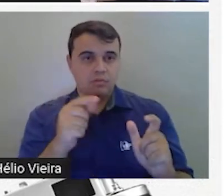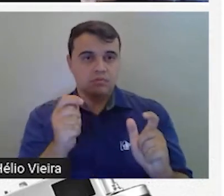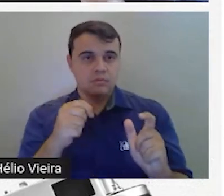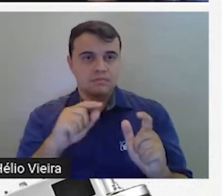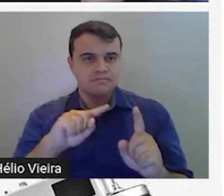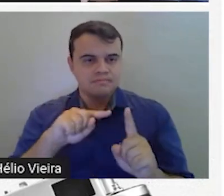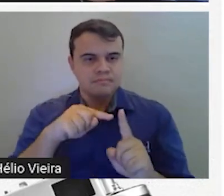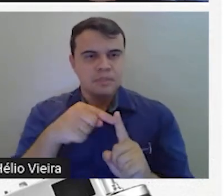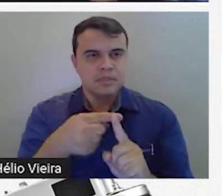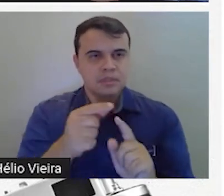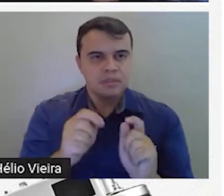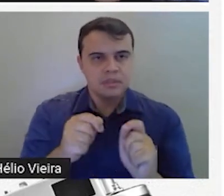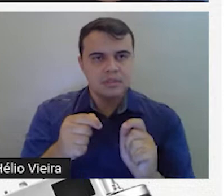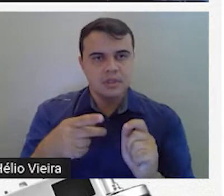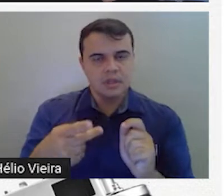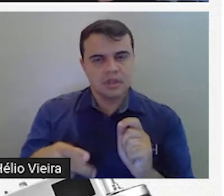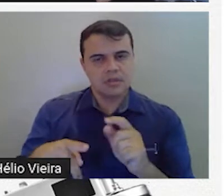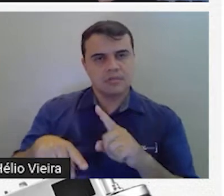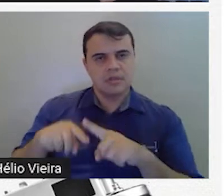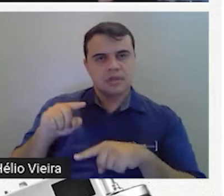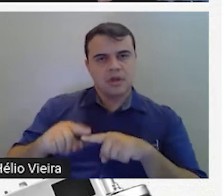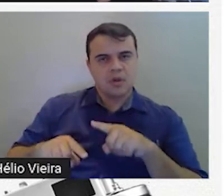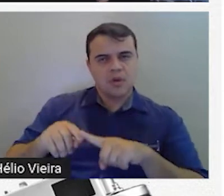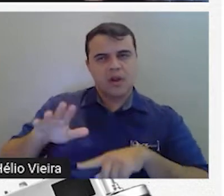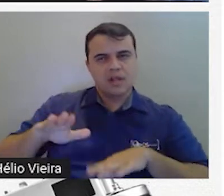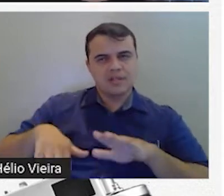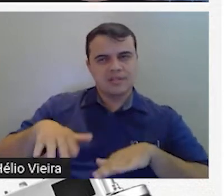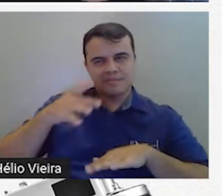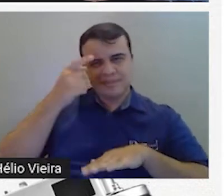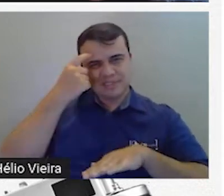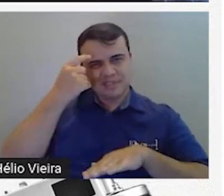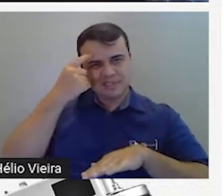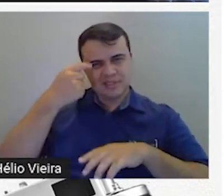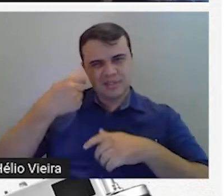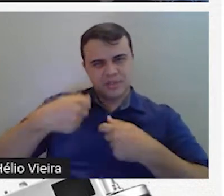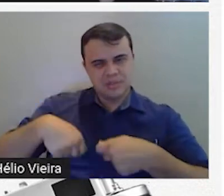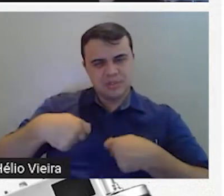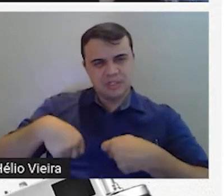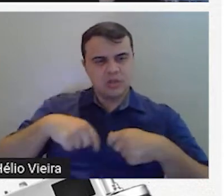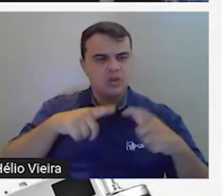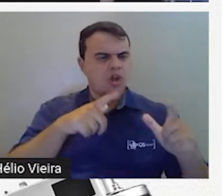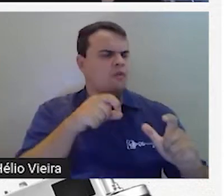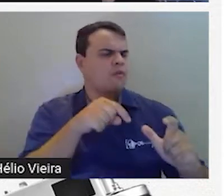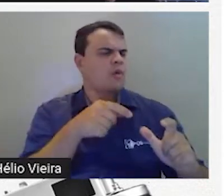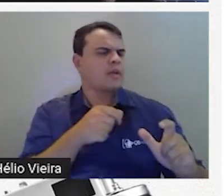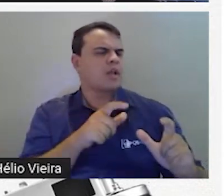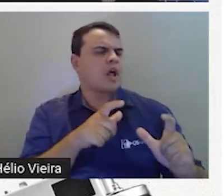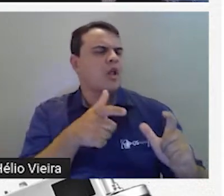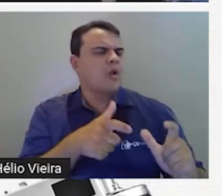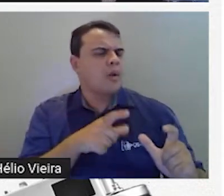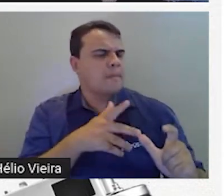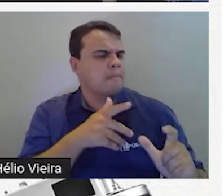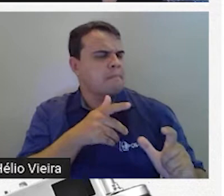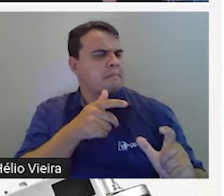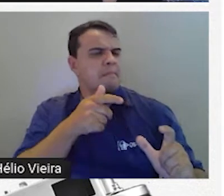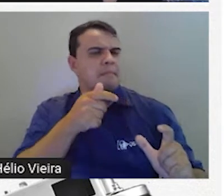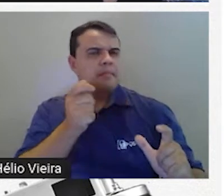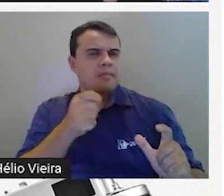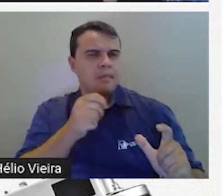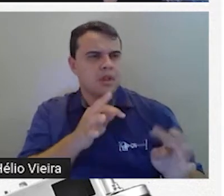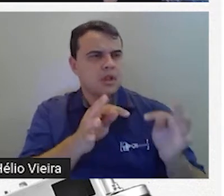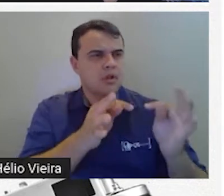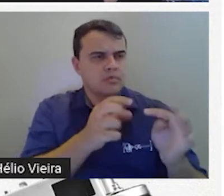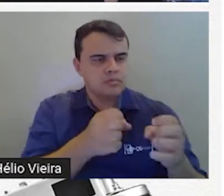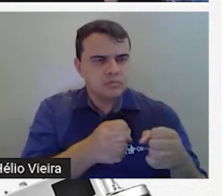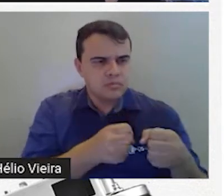além do equipamento, né? Muita gente assim, eu preciso ter um equipamento muito potente, eu preciso